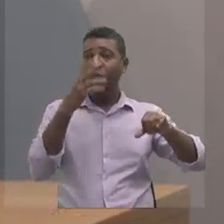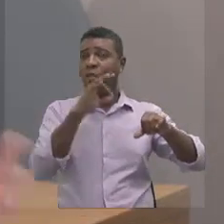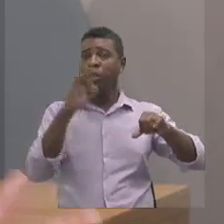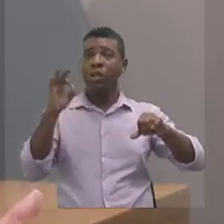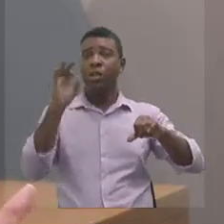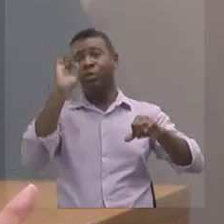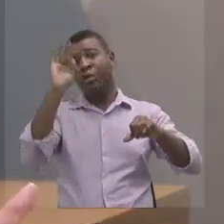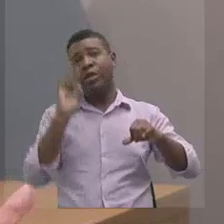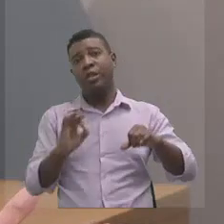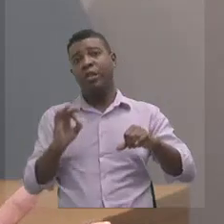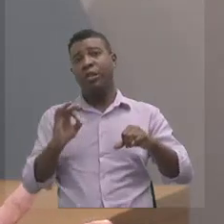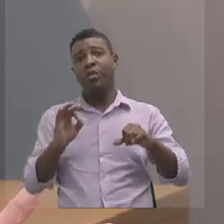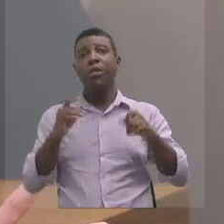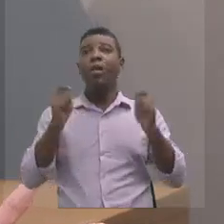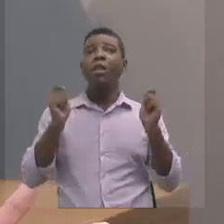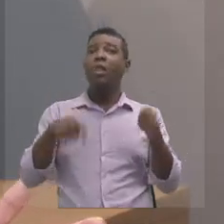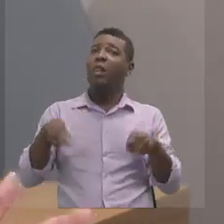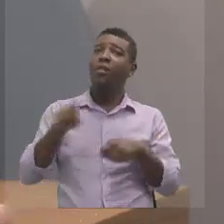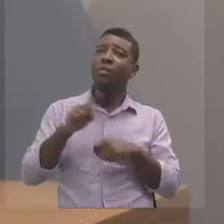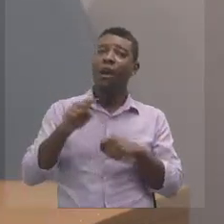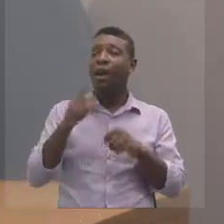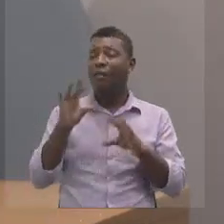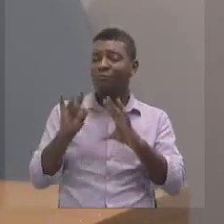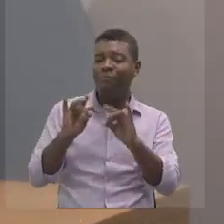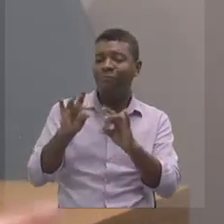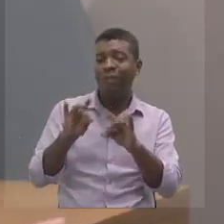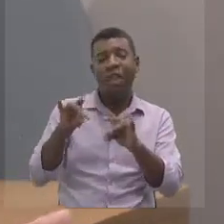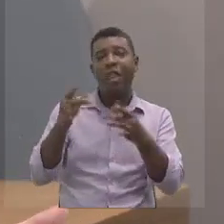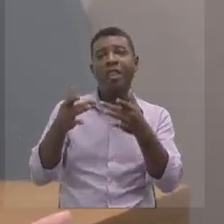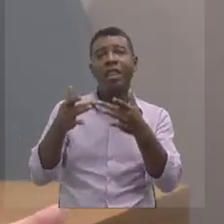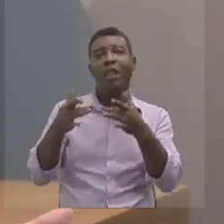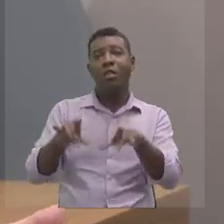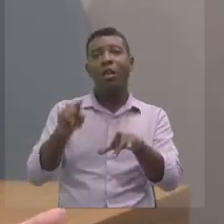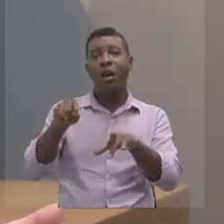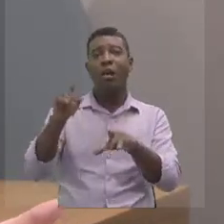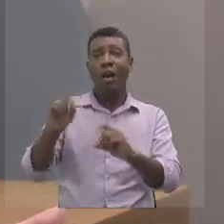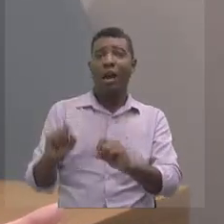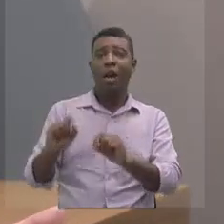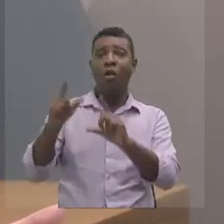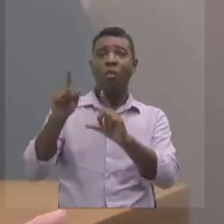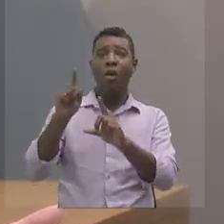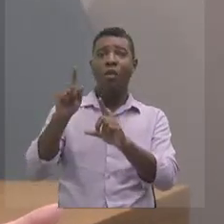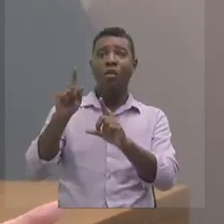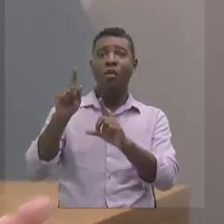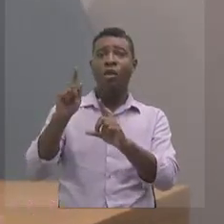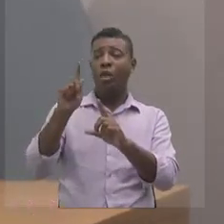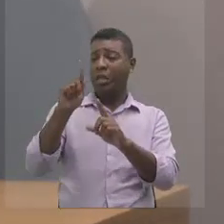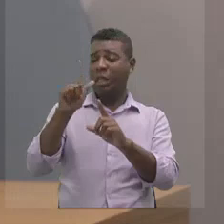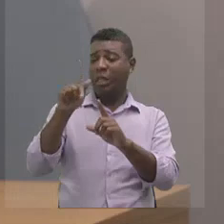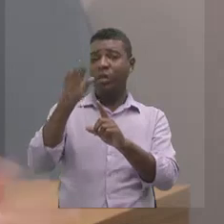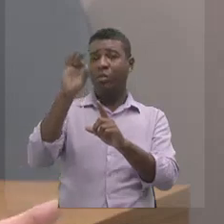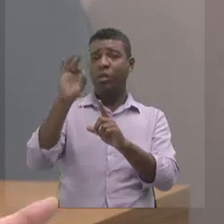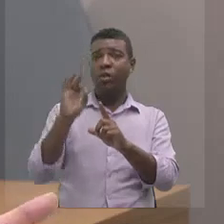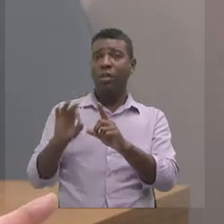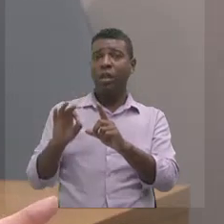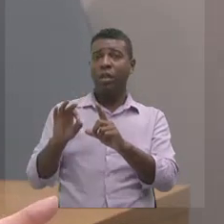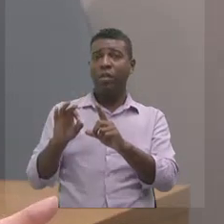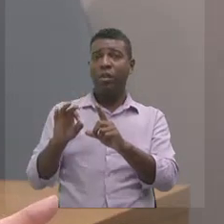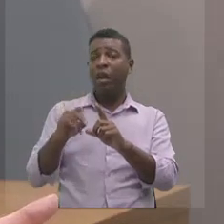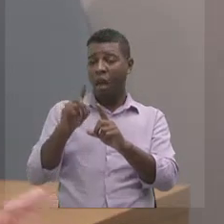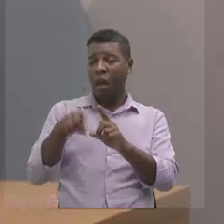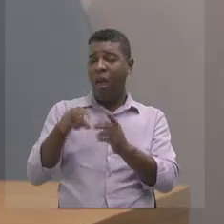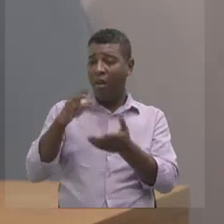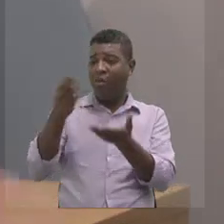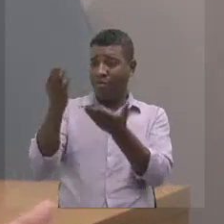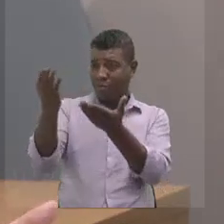não dá para tratar com naturalidade é esse novo aumento de 17% é assinado pelo